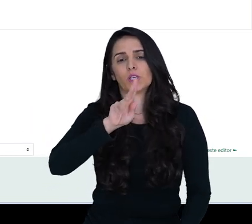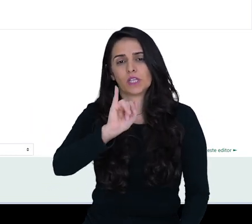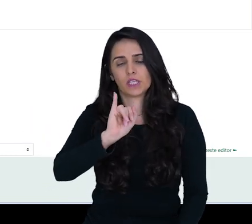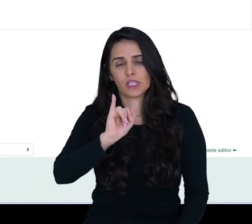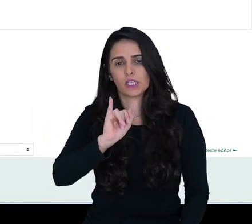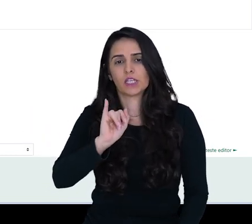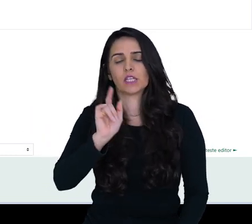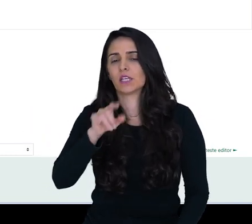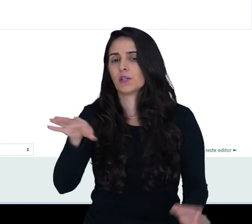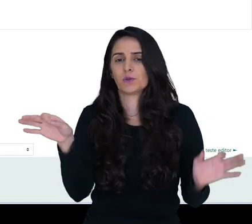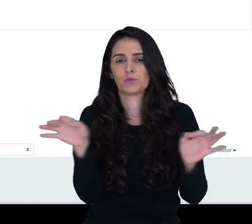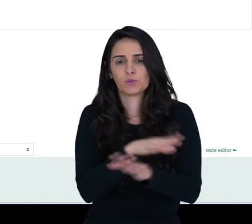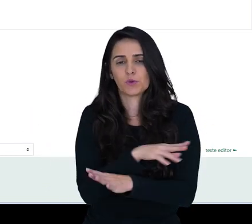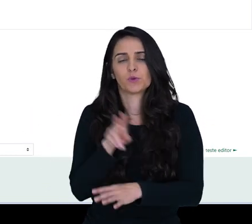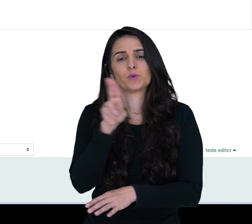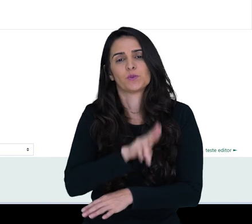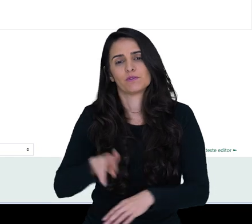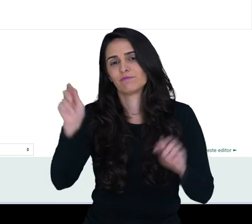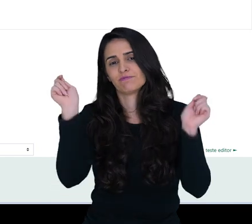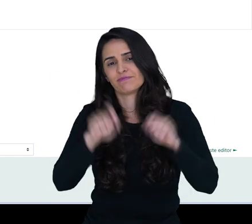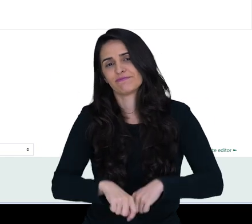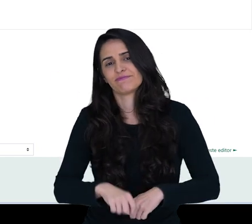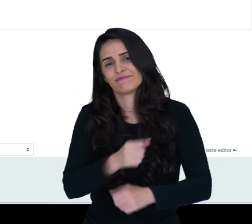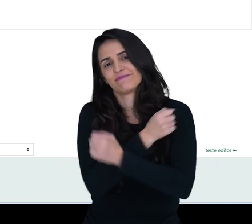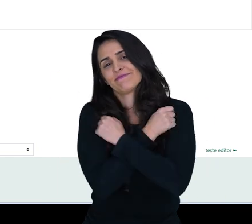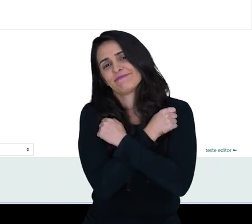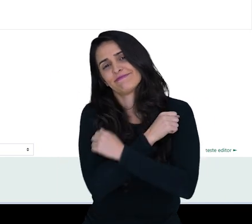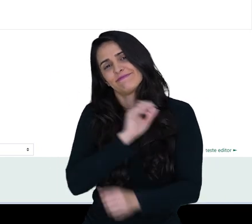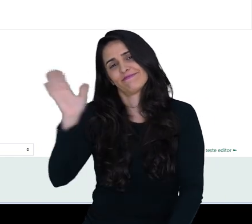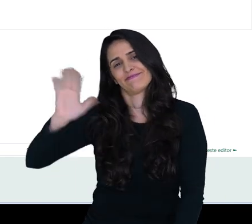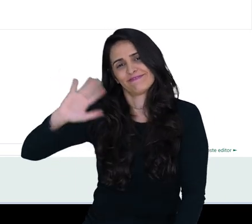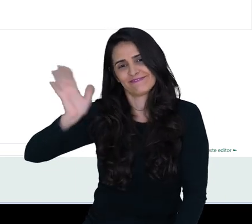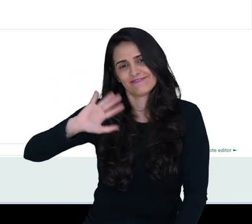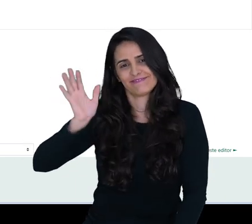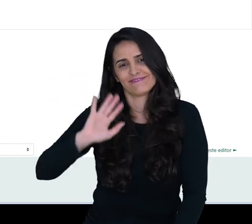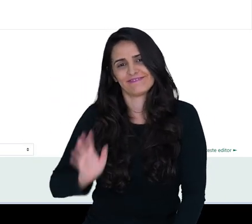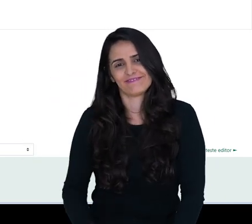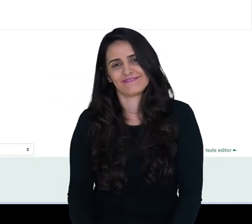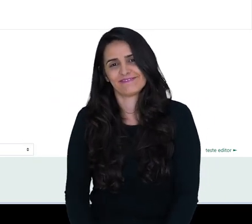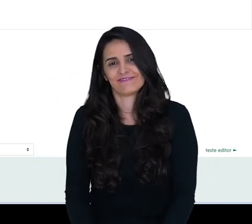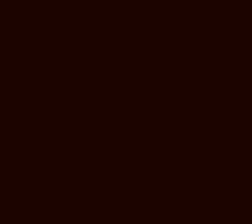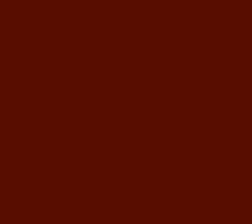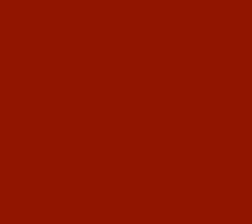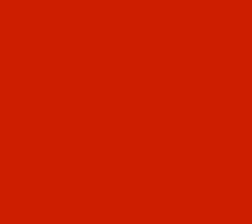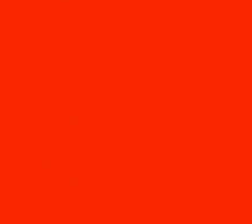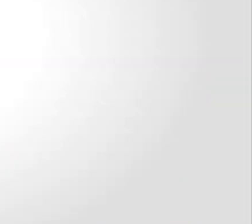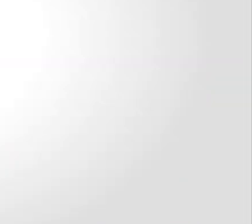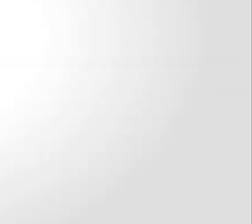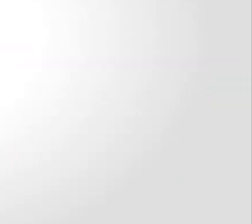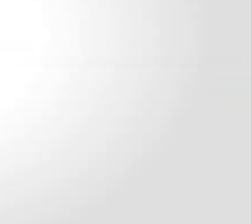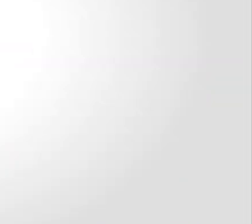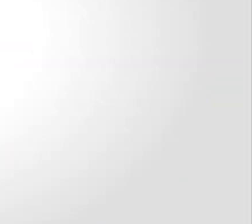criada e pronta para a utilização um abraço e até o próximo tutorial